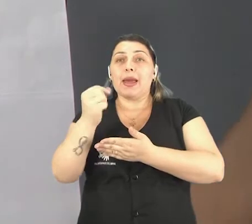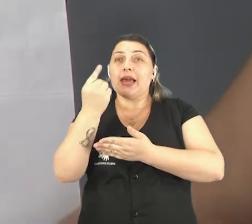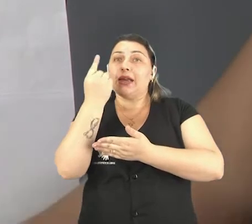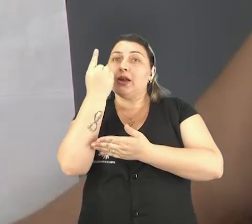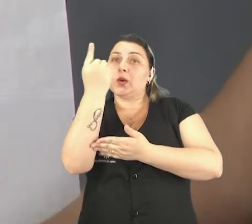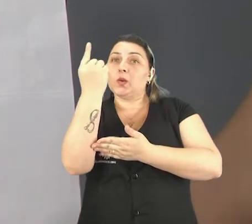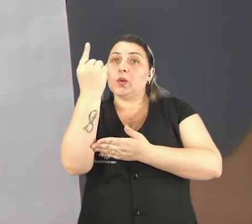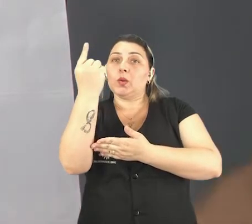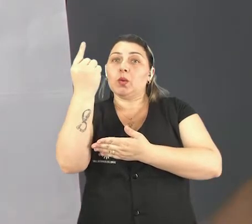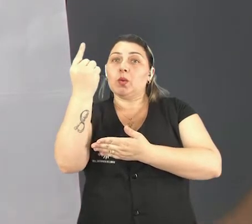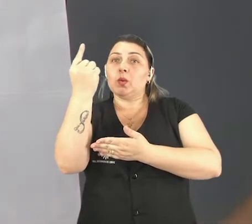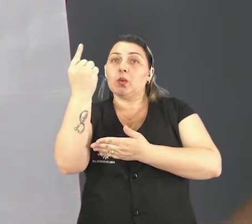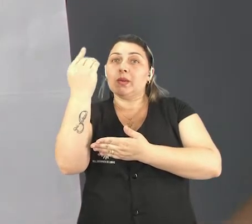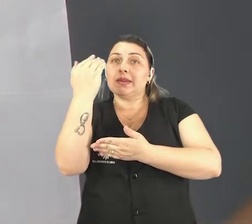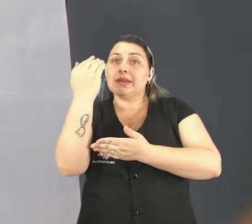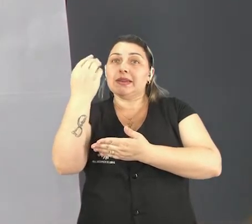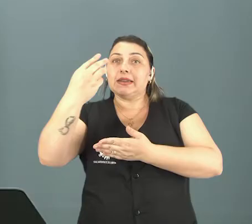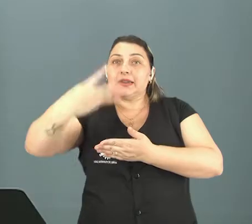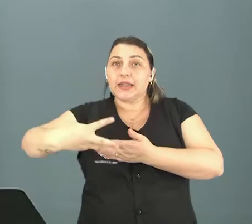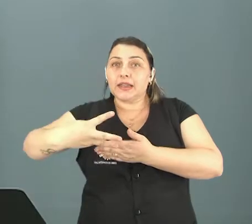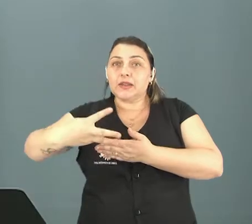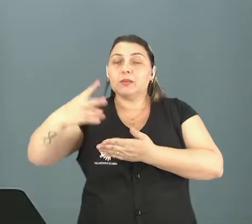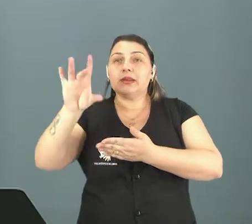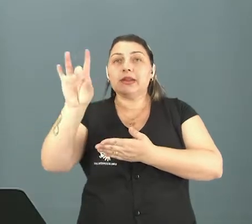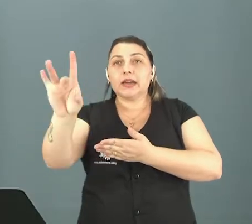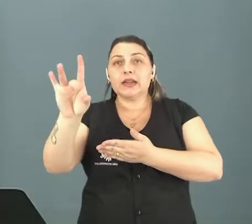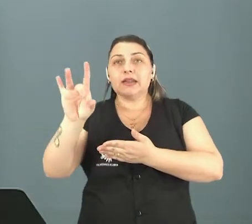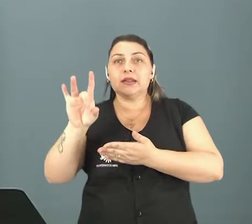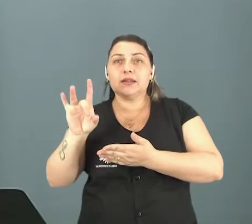1/3 para cada um.